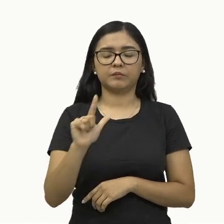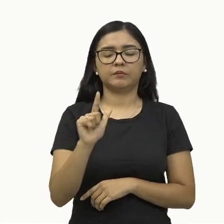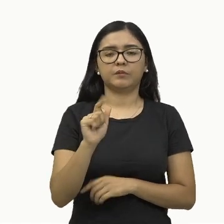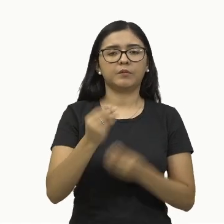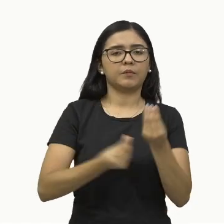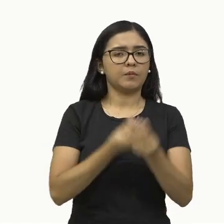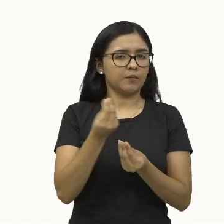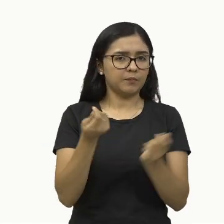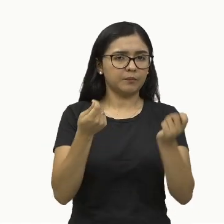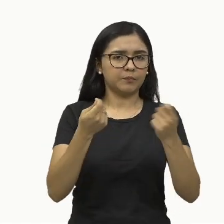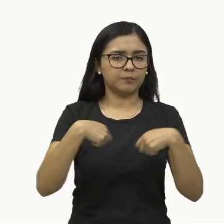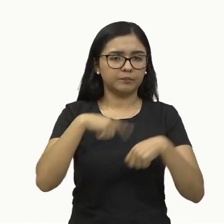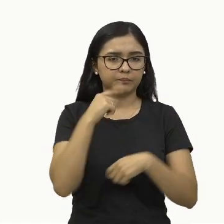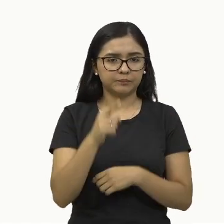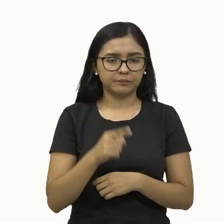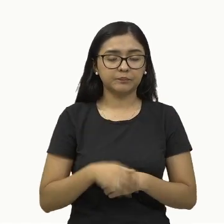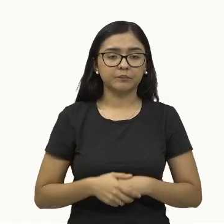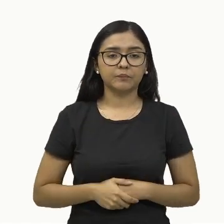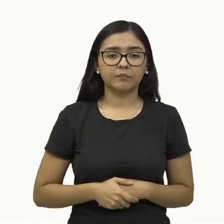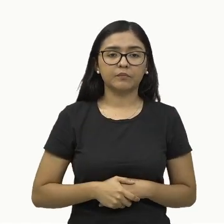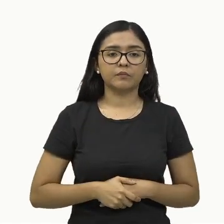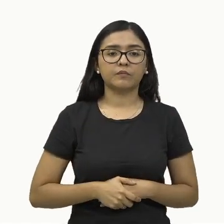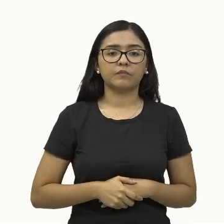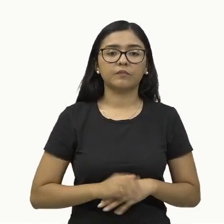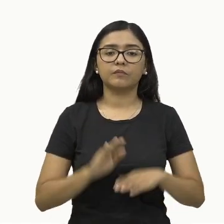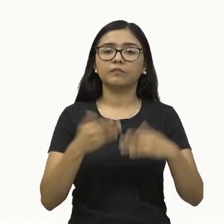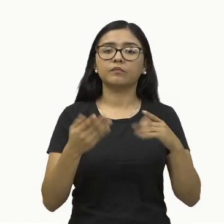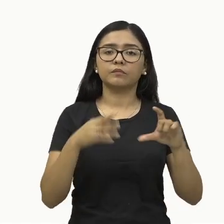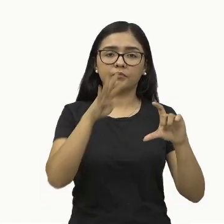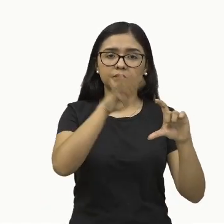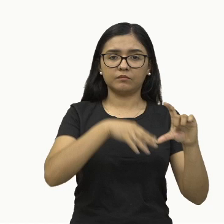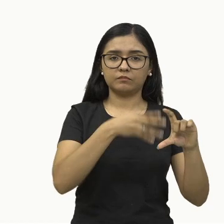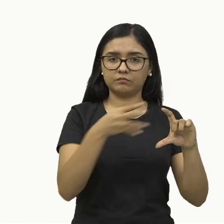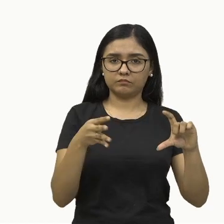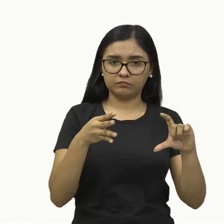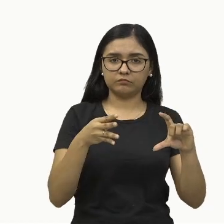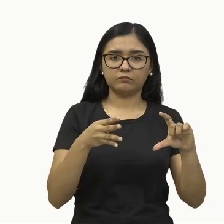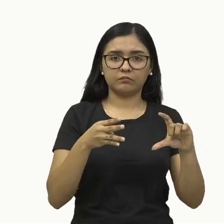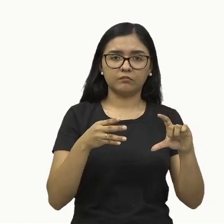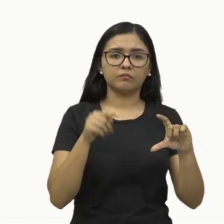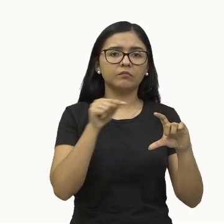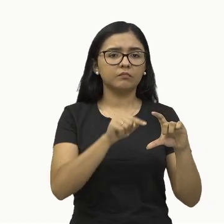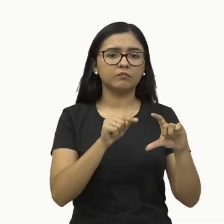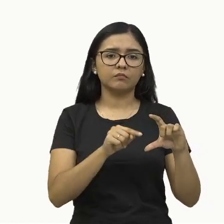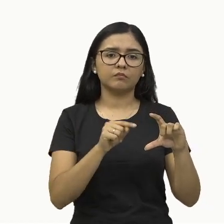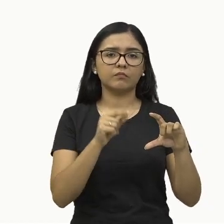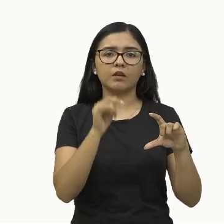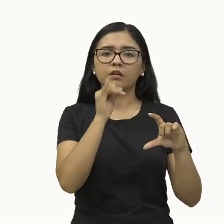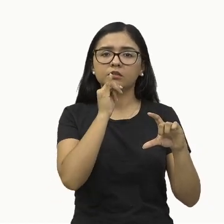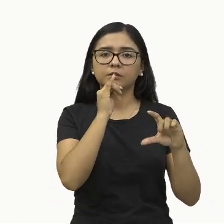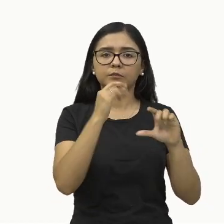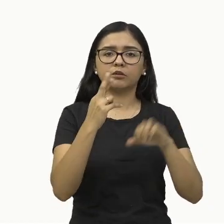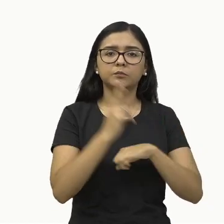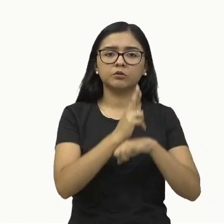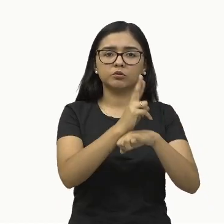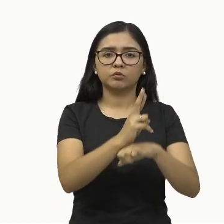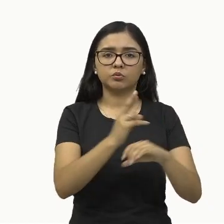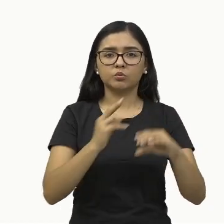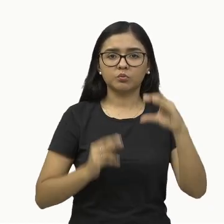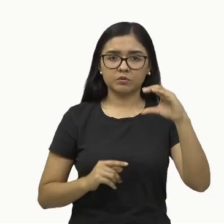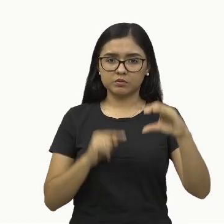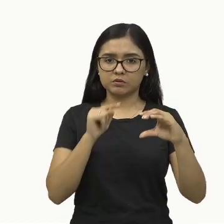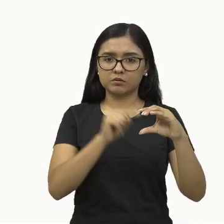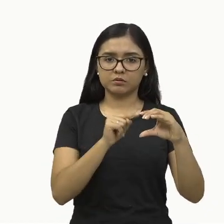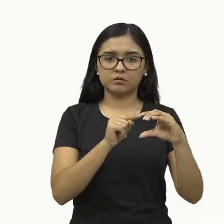Funciona da seguinte forma, considerando uma matriz qualquer, C, né? De ordem M